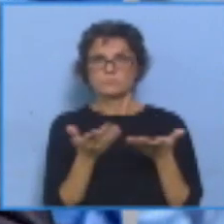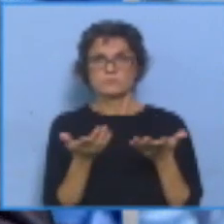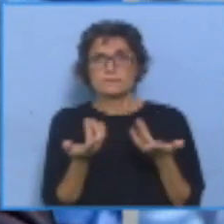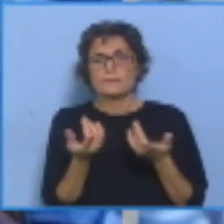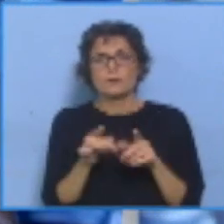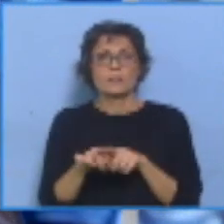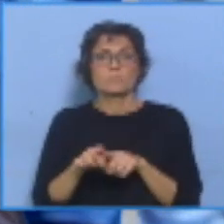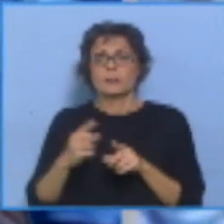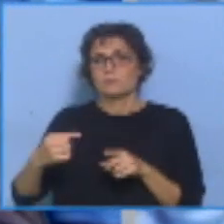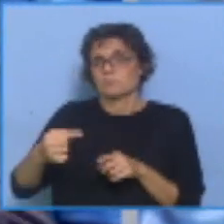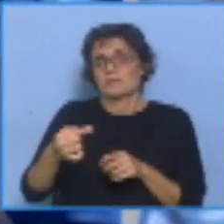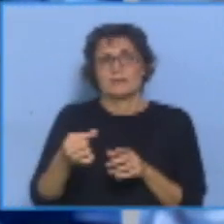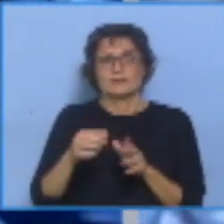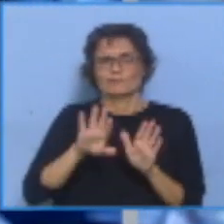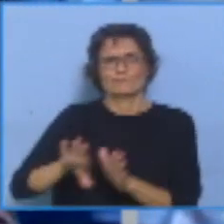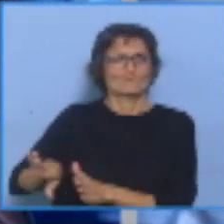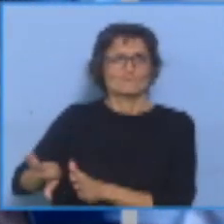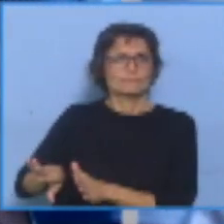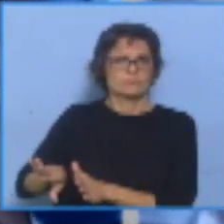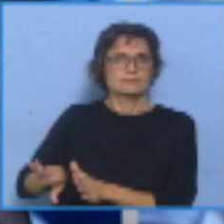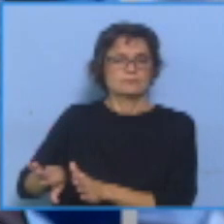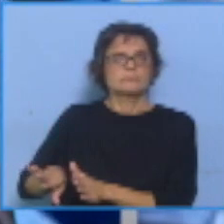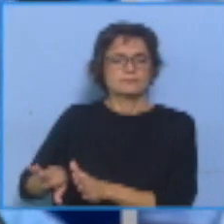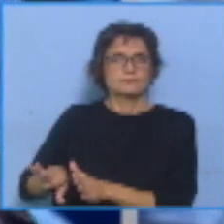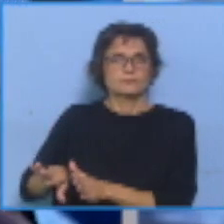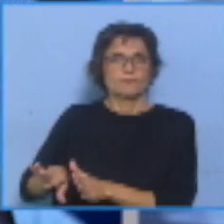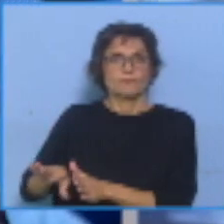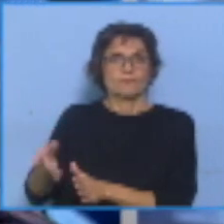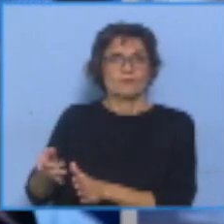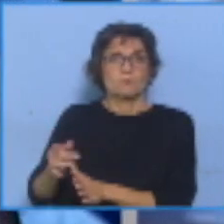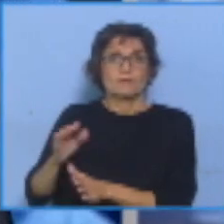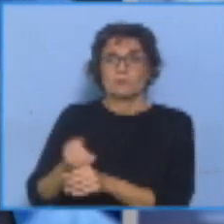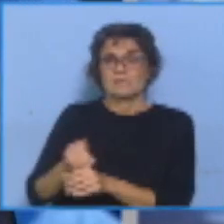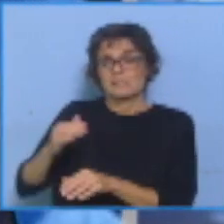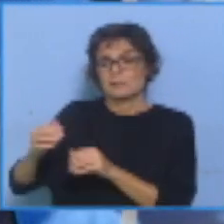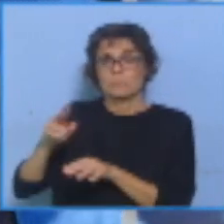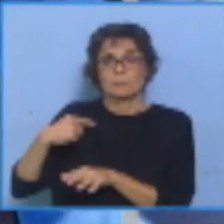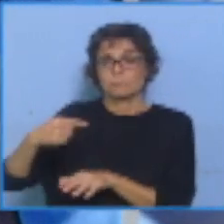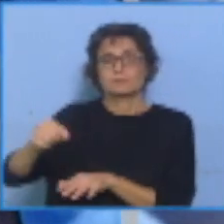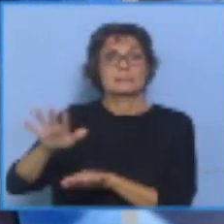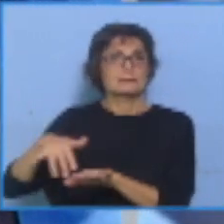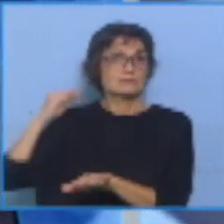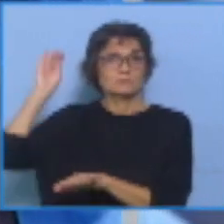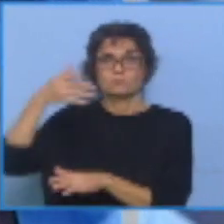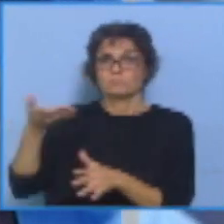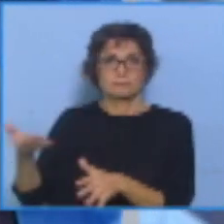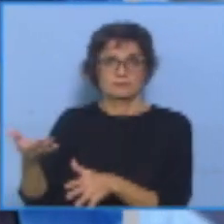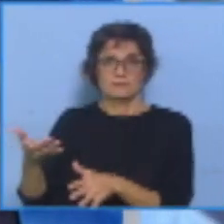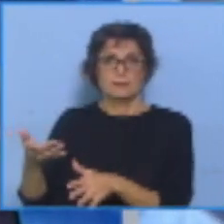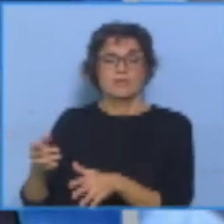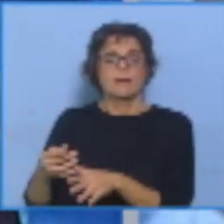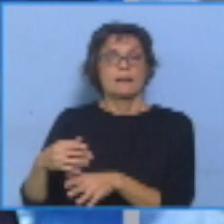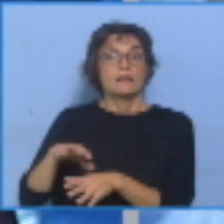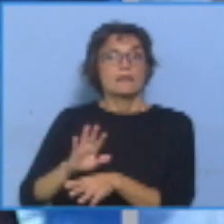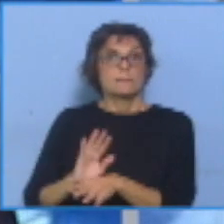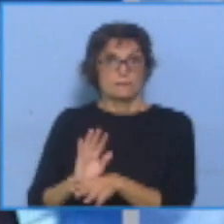interessa a política cotidiana, estar na Assembleia, naquilo que é a política do dia-a-dia nos partidos e na Assembleia.